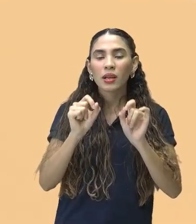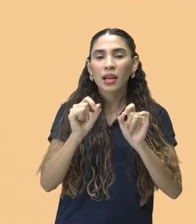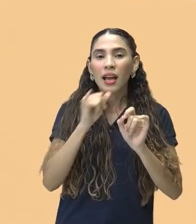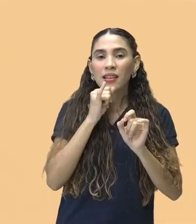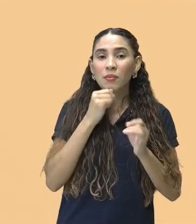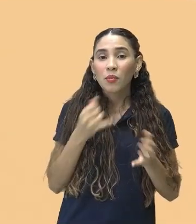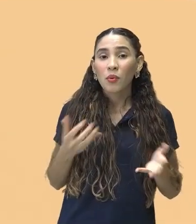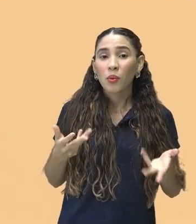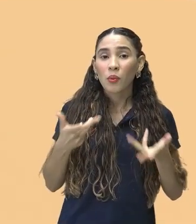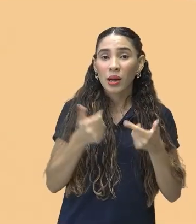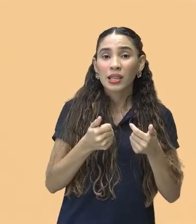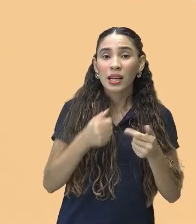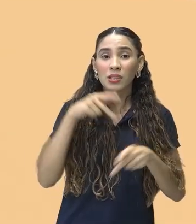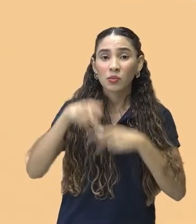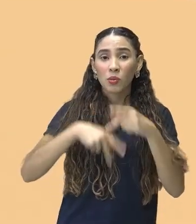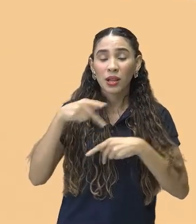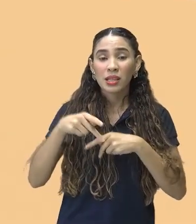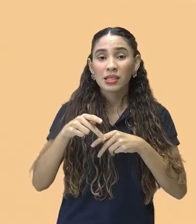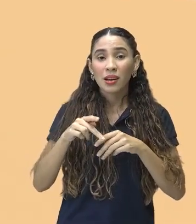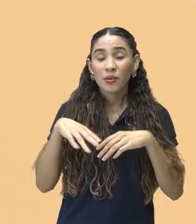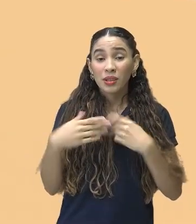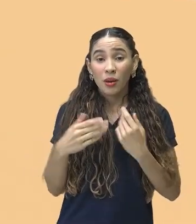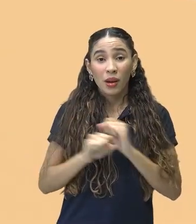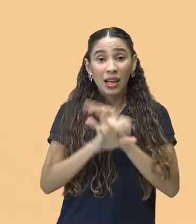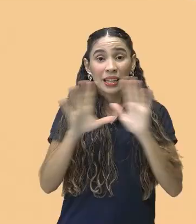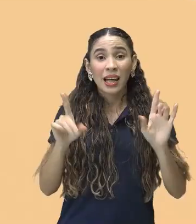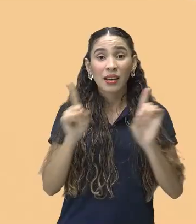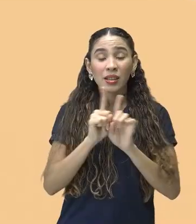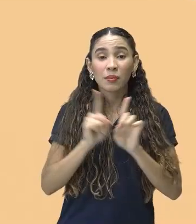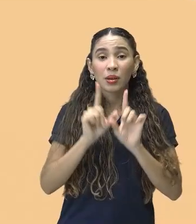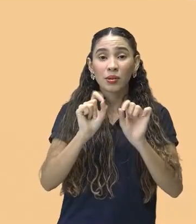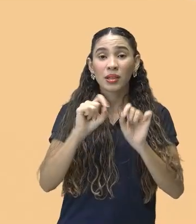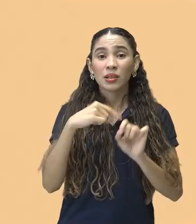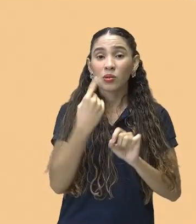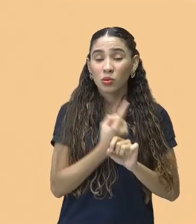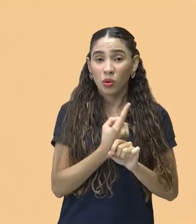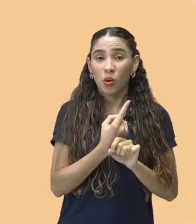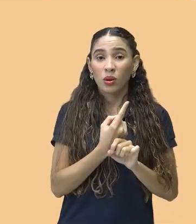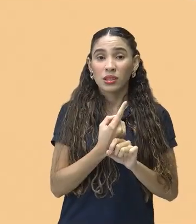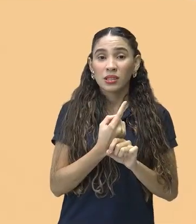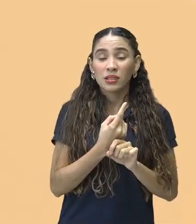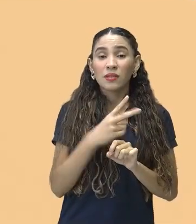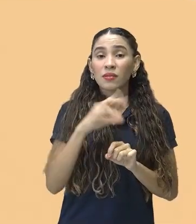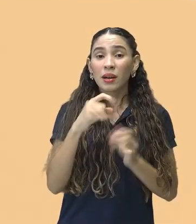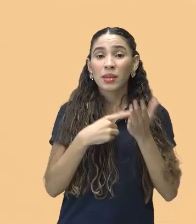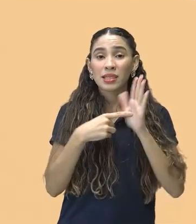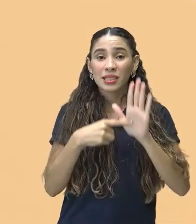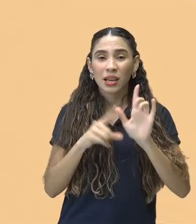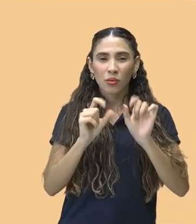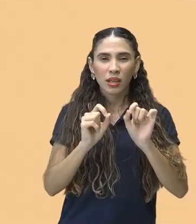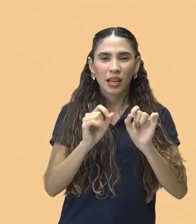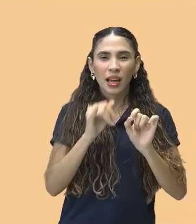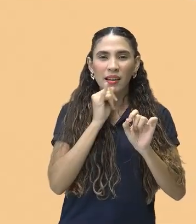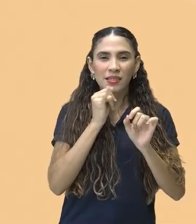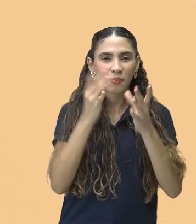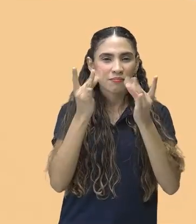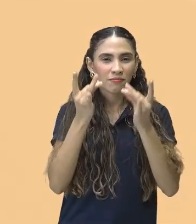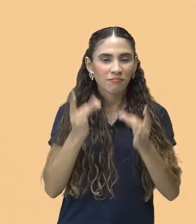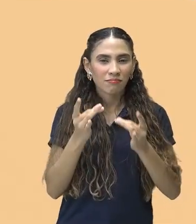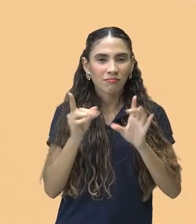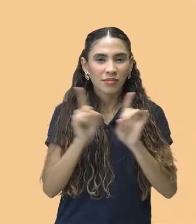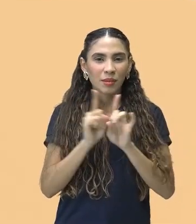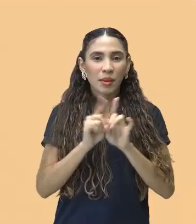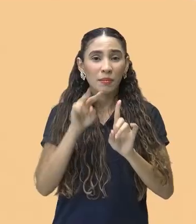esses benefícios da população. É claro que nós aqui iremos trazer uma pitada do